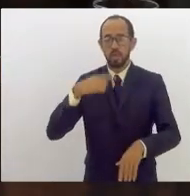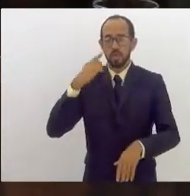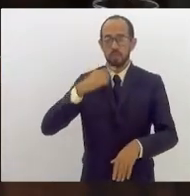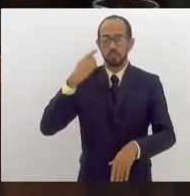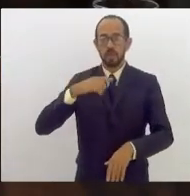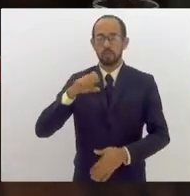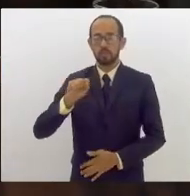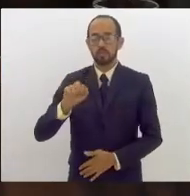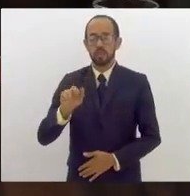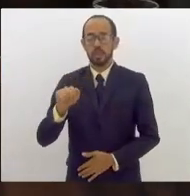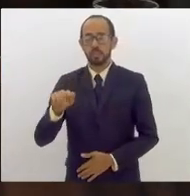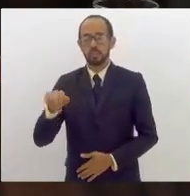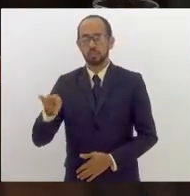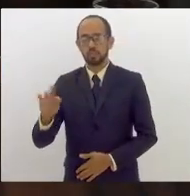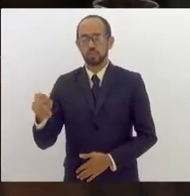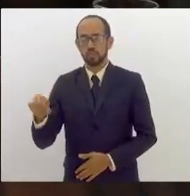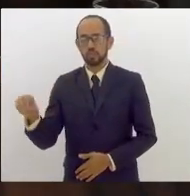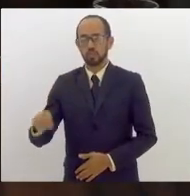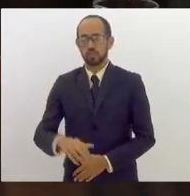Serginho